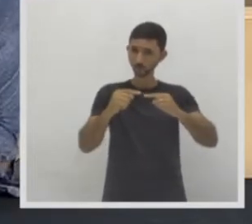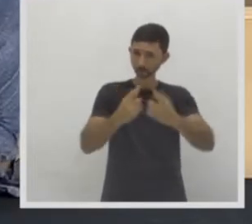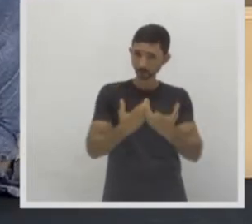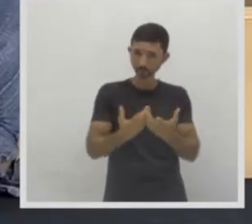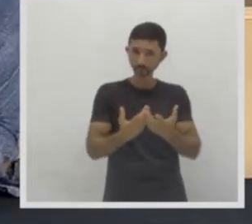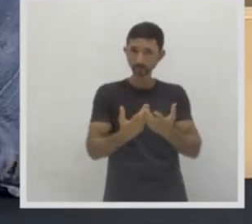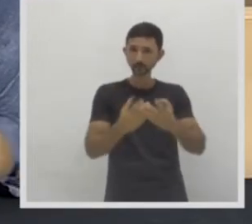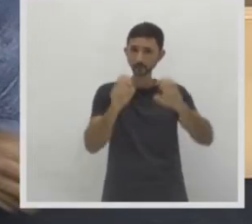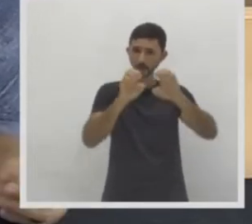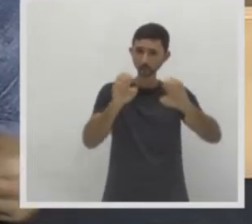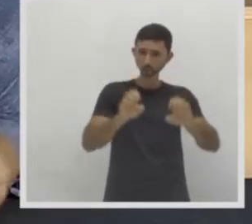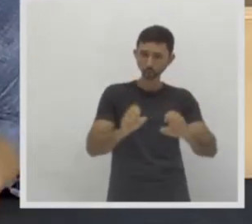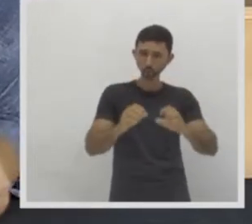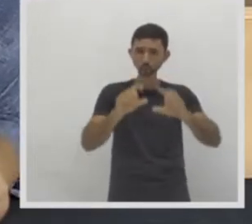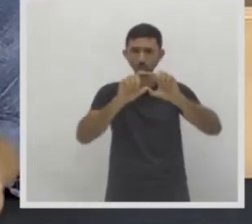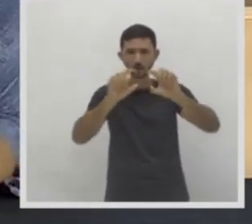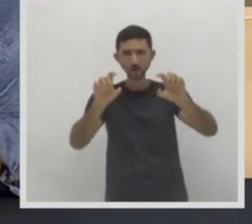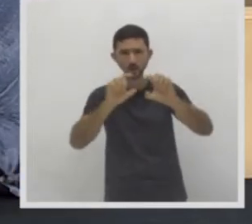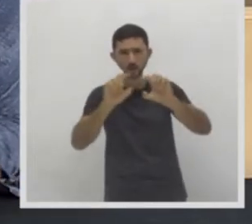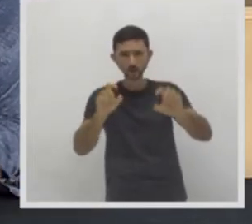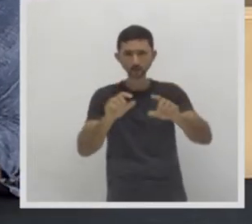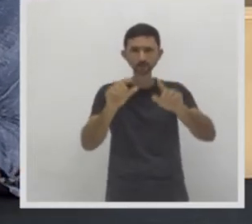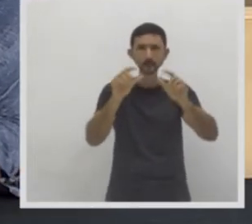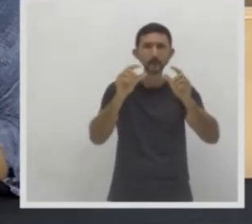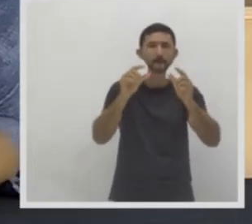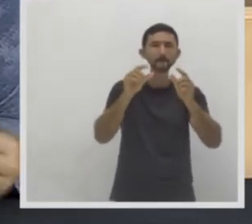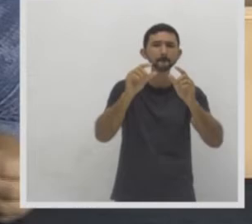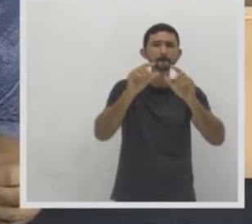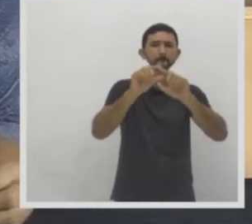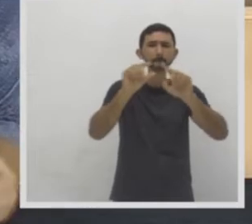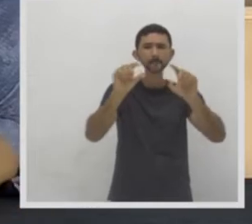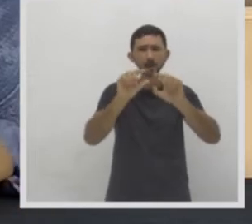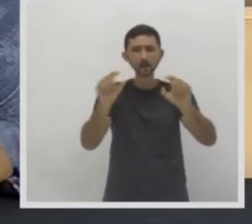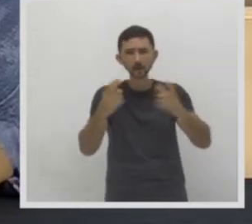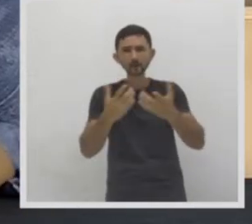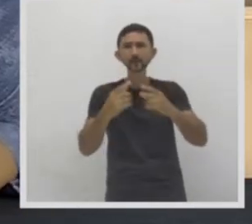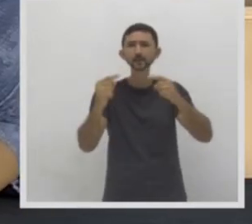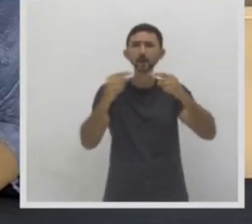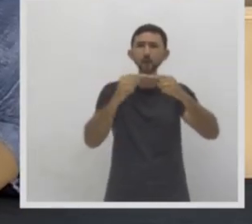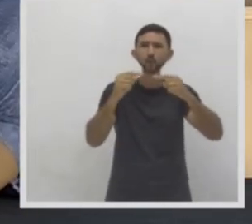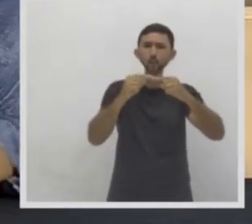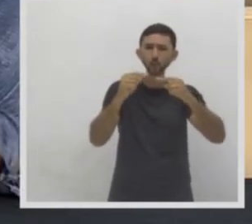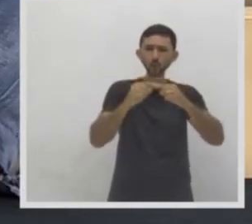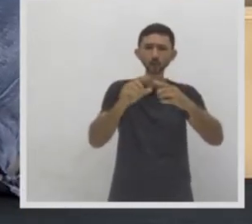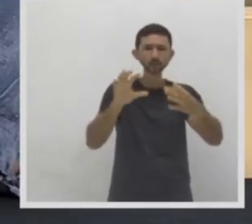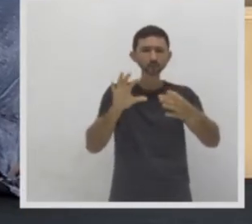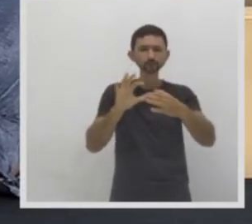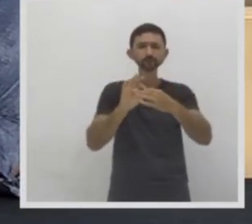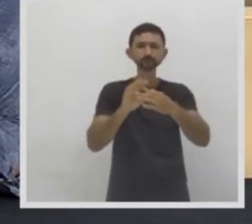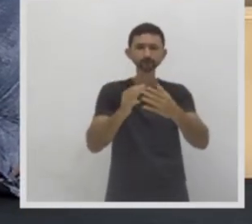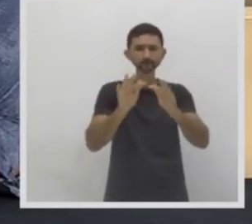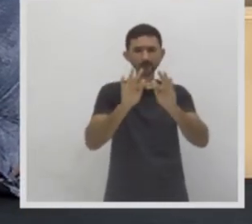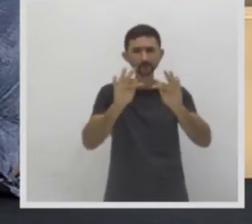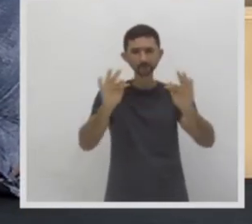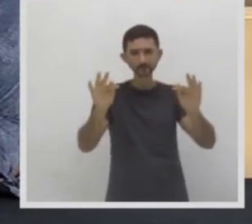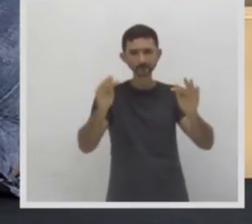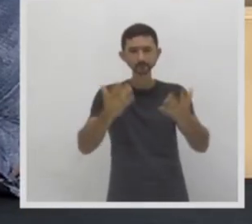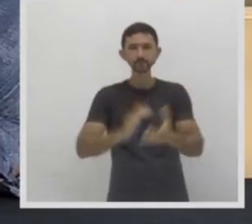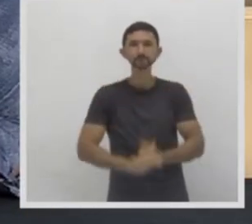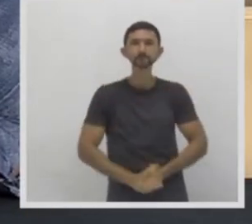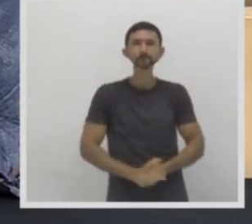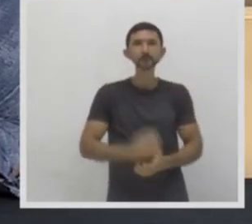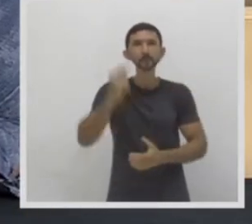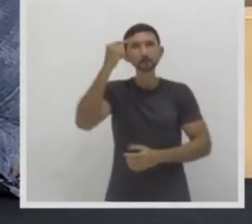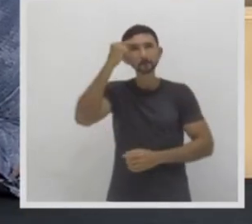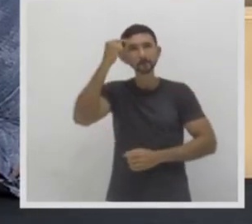também concorda. As palavrinhas, elas precisam concordar uma com as outras. Então, vamos pensar aí.